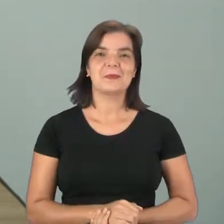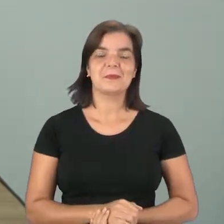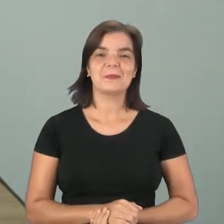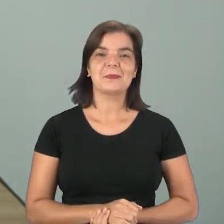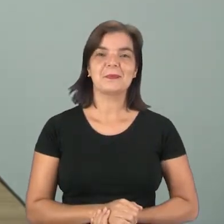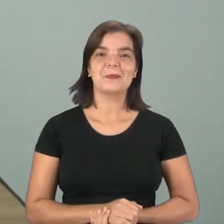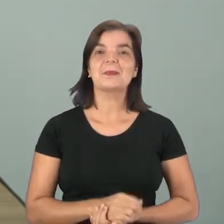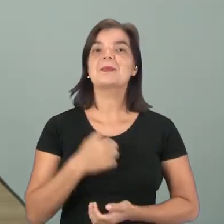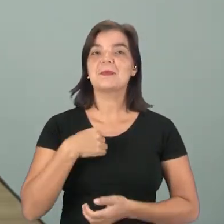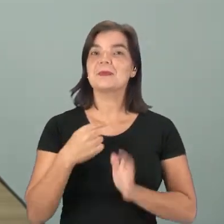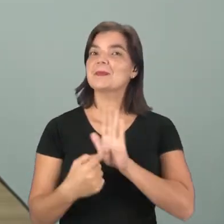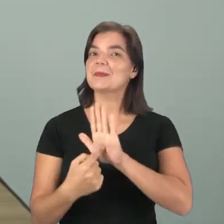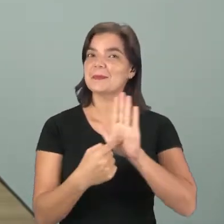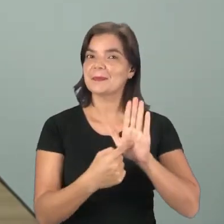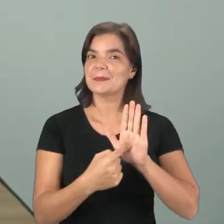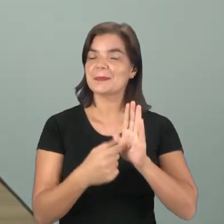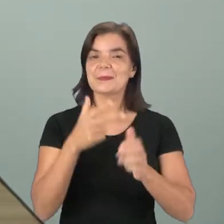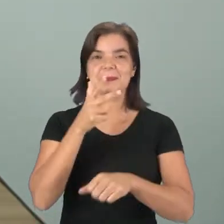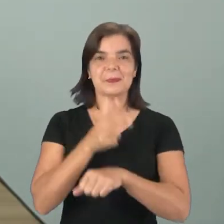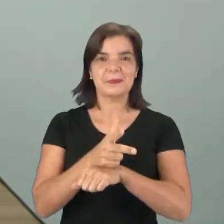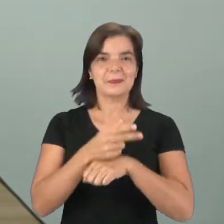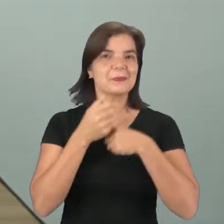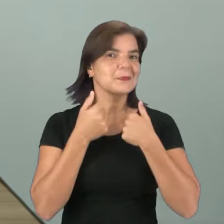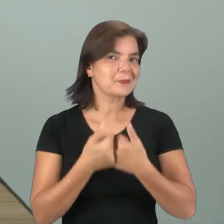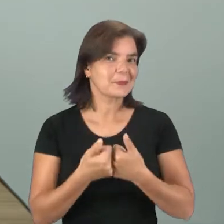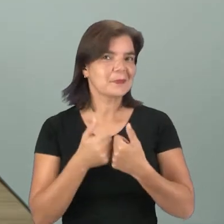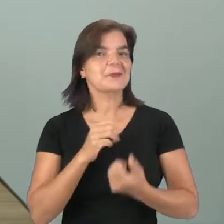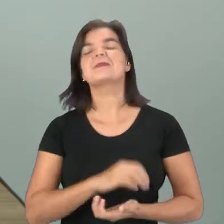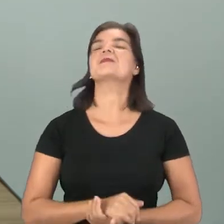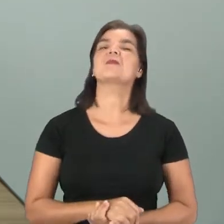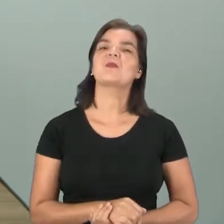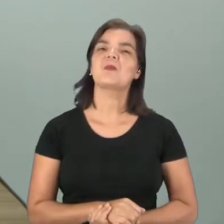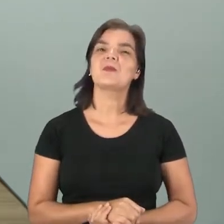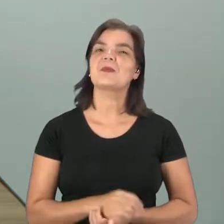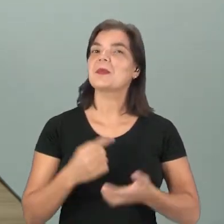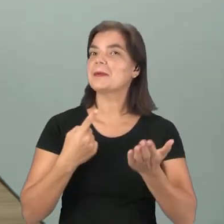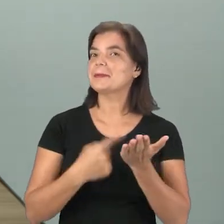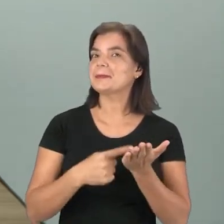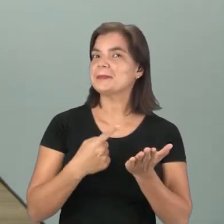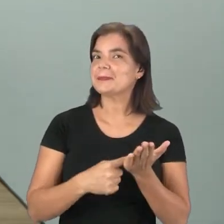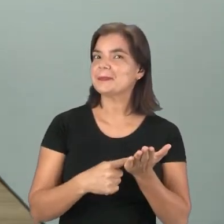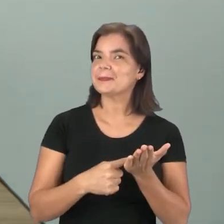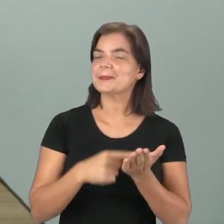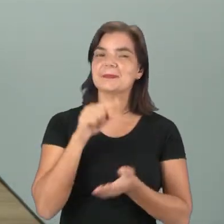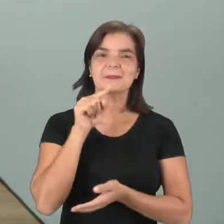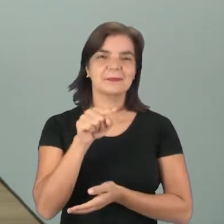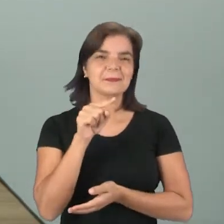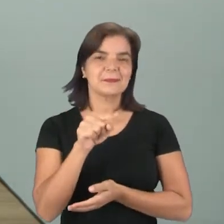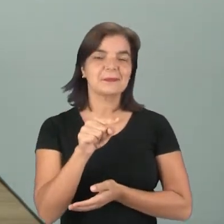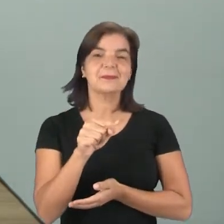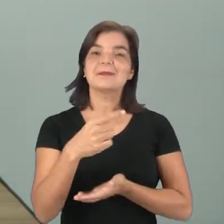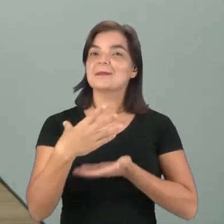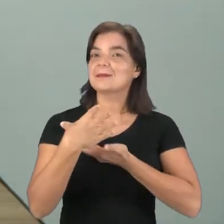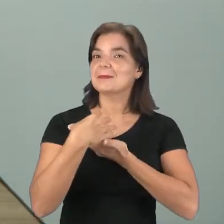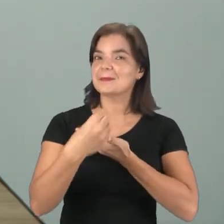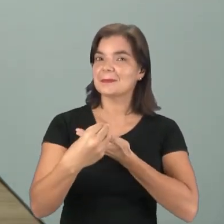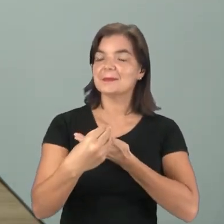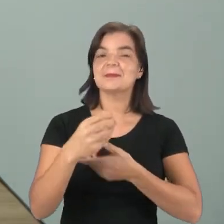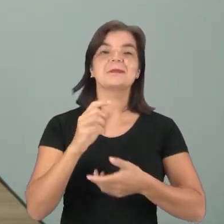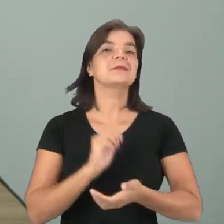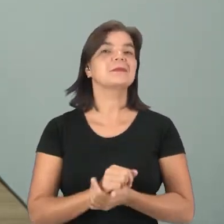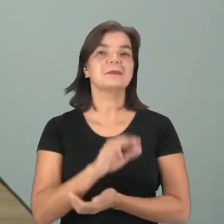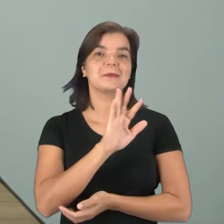de acordo com que for aparecendo no fechou tudo bem vamos combinar isso então você vai repetir